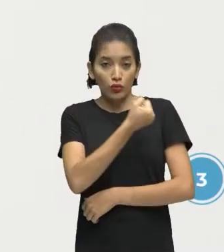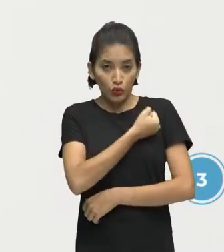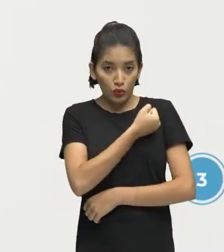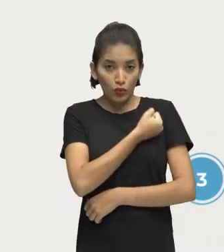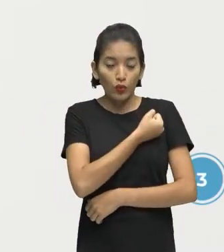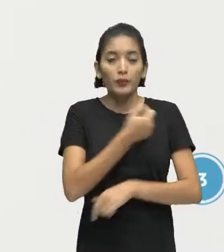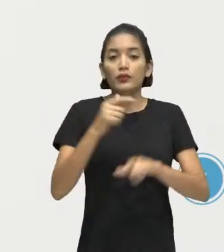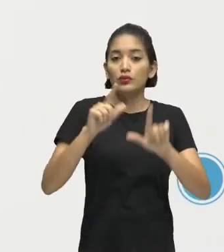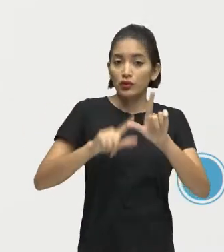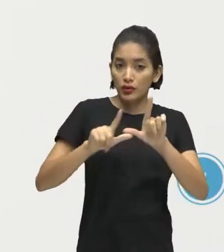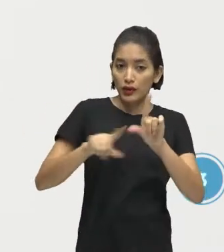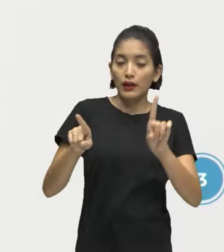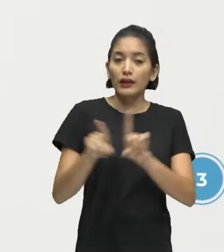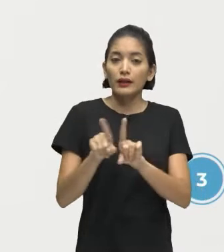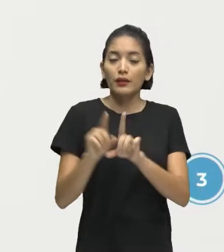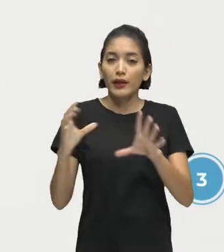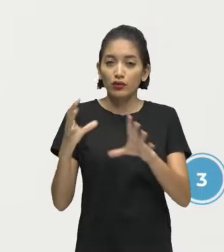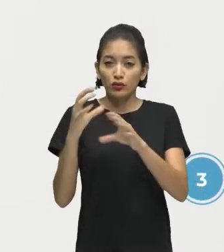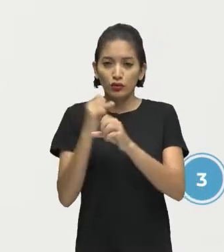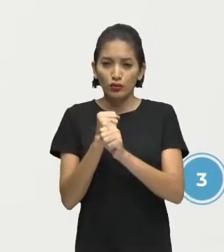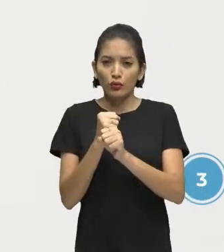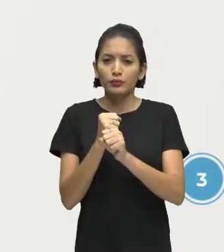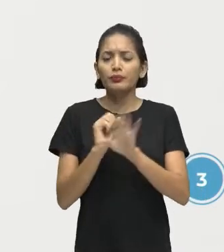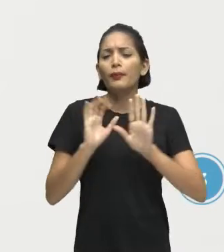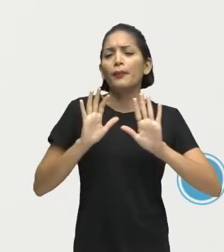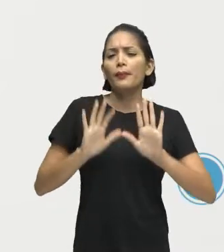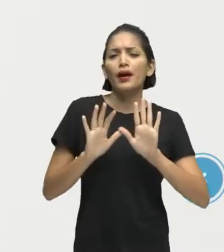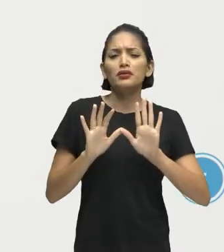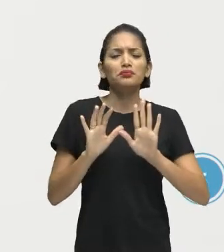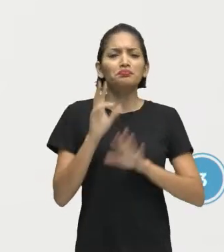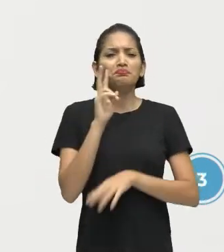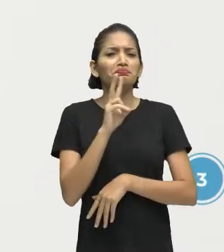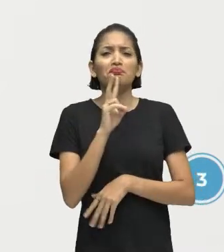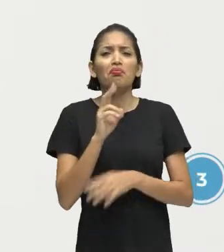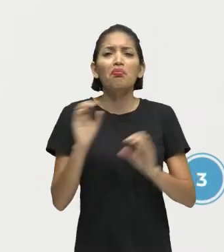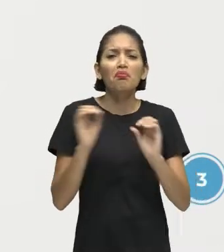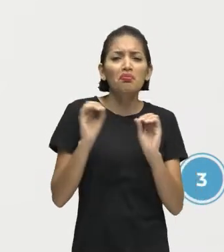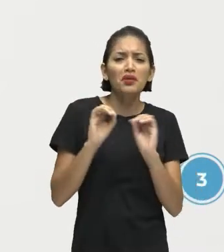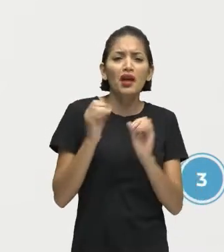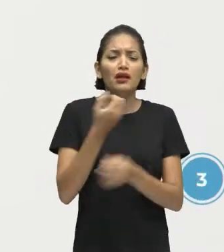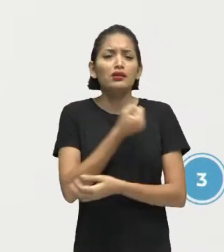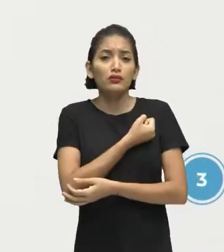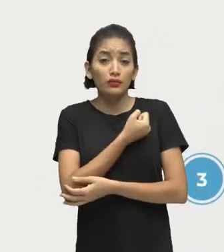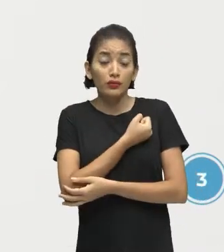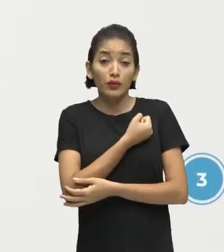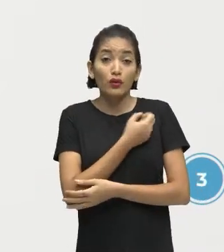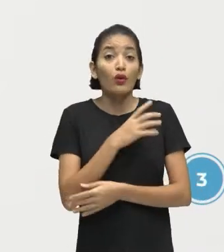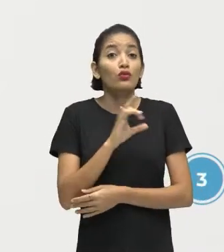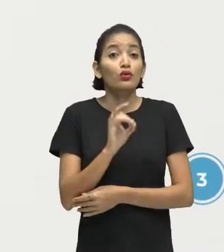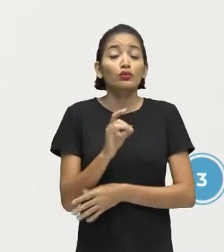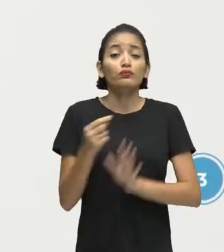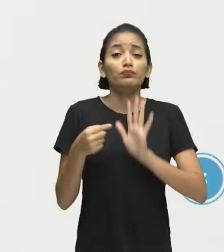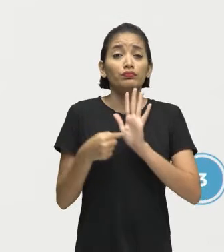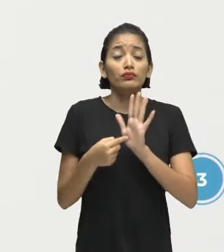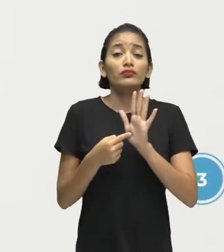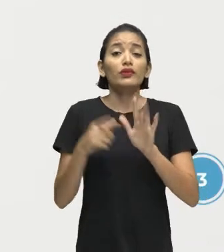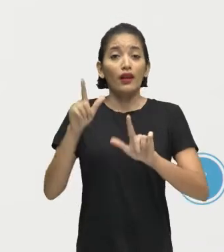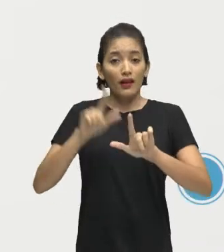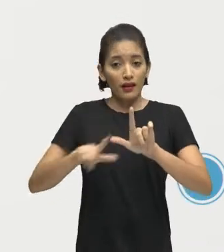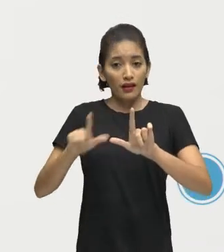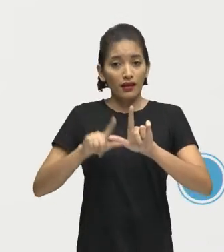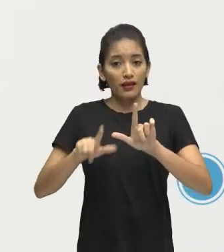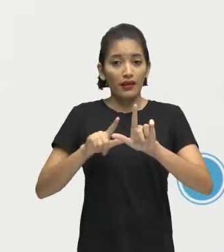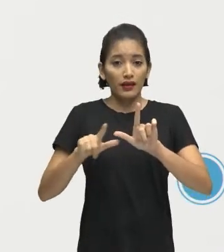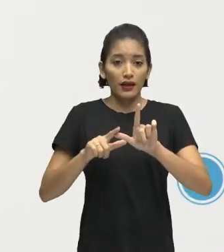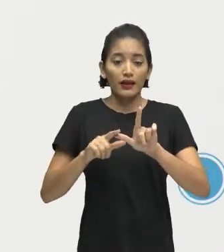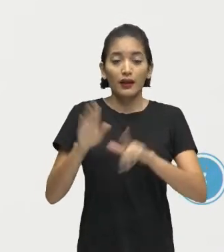letras e operações. Mas a gente não está vendo nenhum número aqui, né? A gente só está vendo letras, as letras B